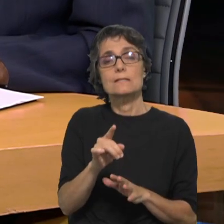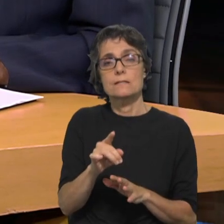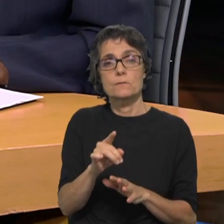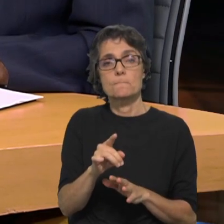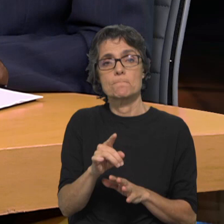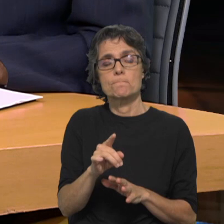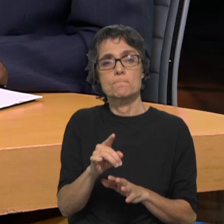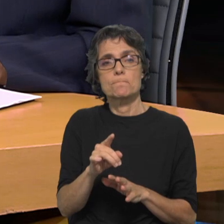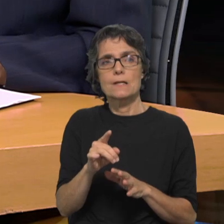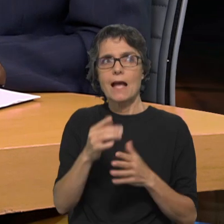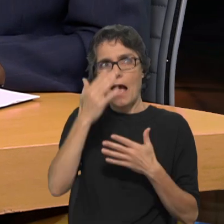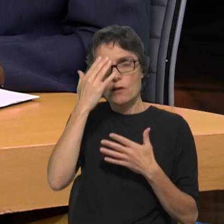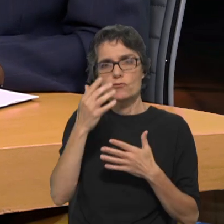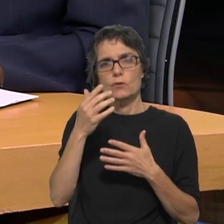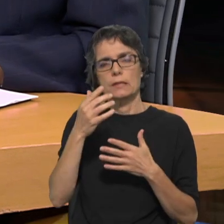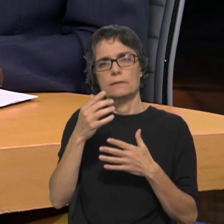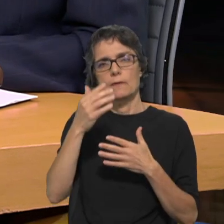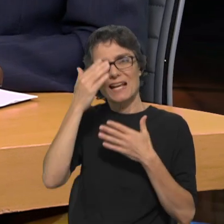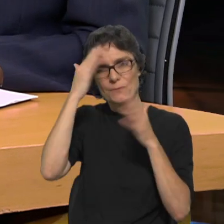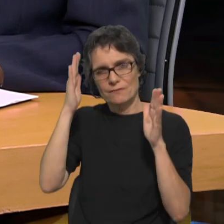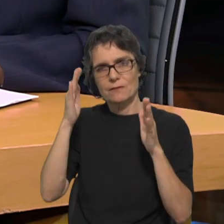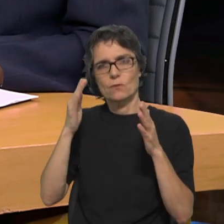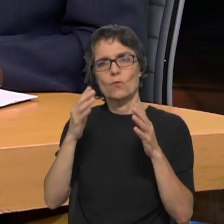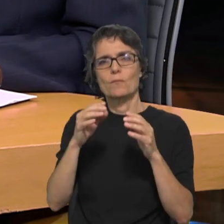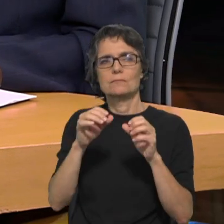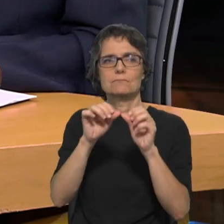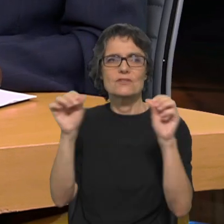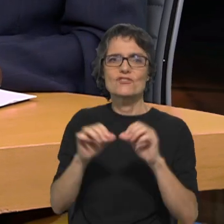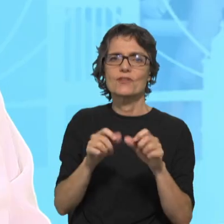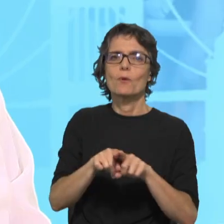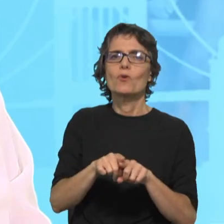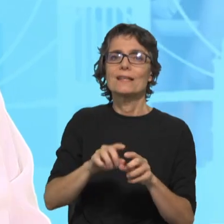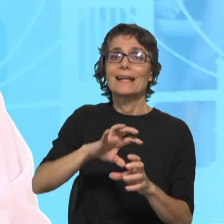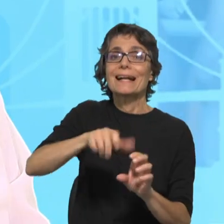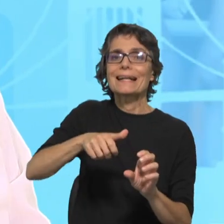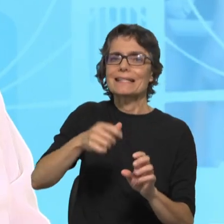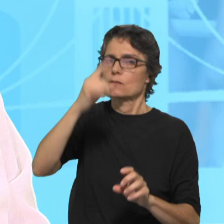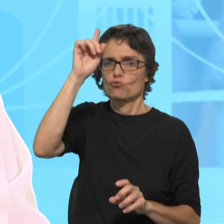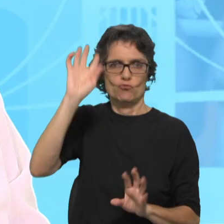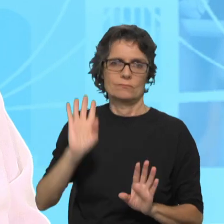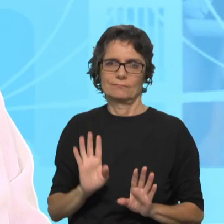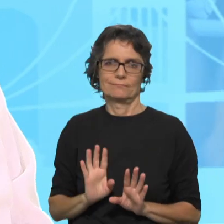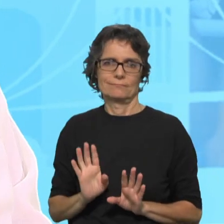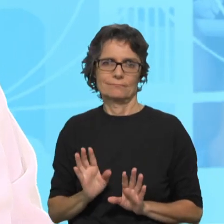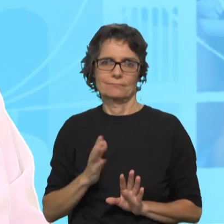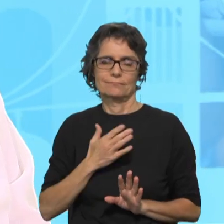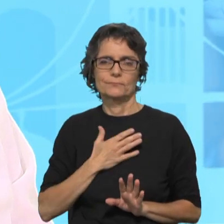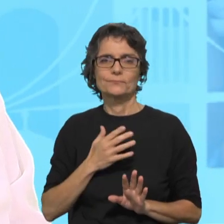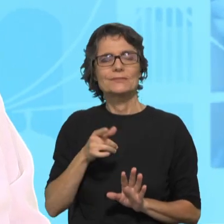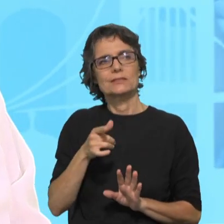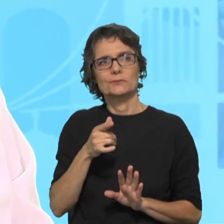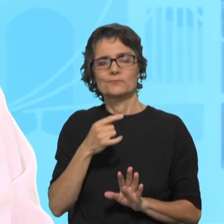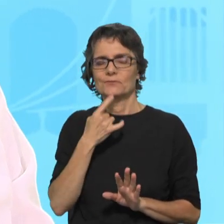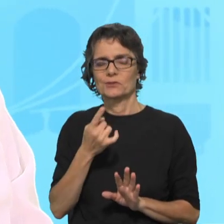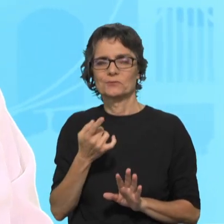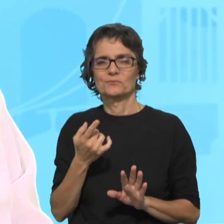que a democracia, enquanto sistema político, esteja em crise, propriamente dita. Eu costumo dizer que uma forma uma espécie de